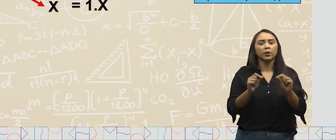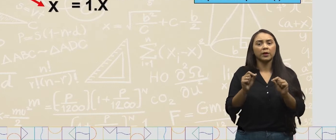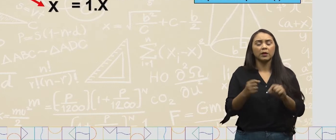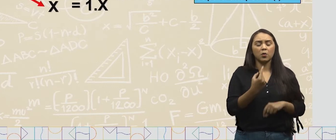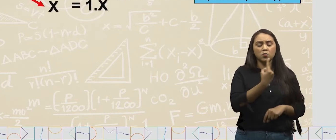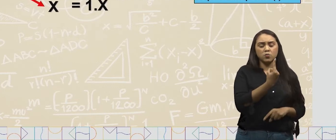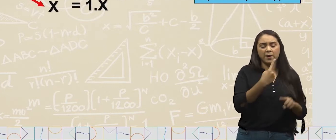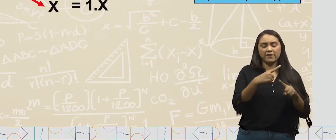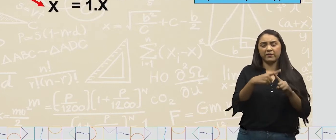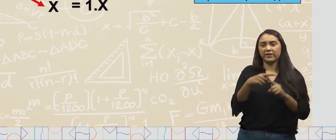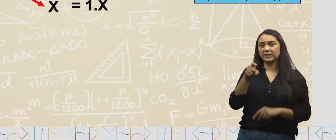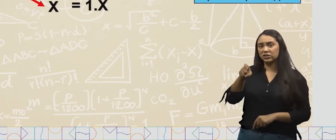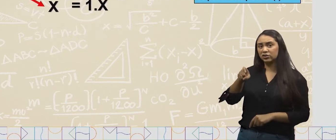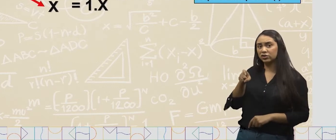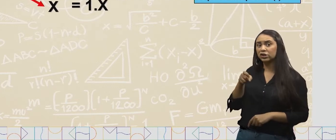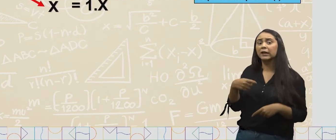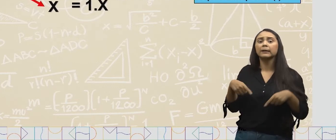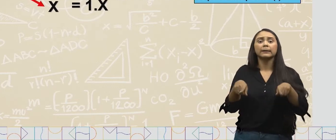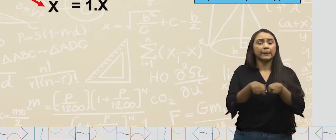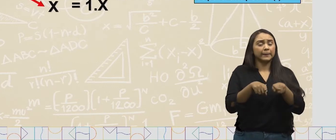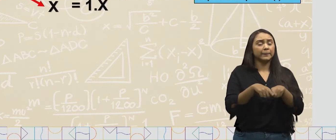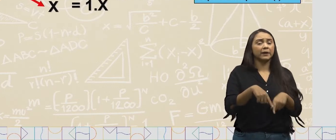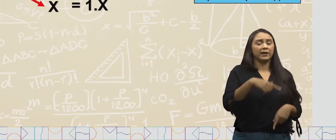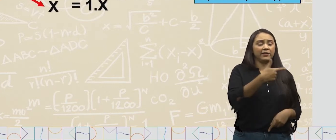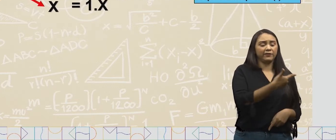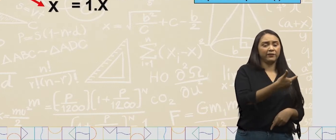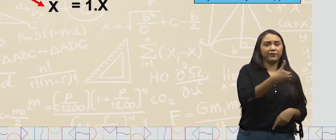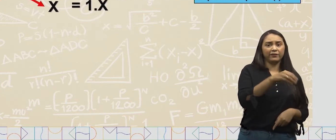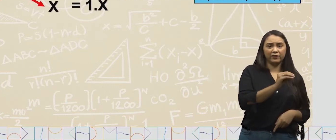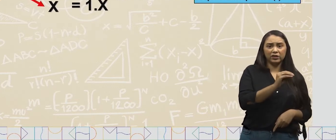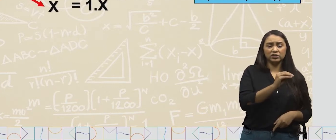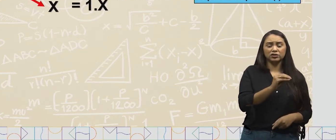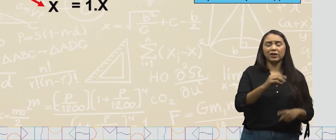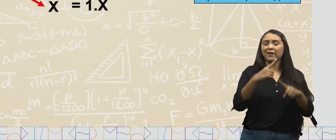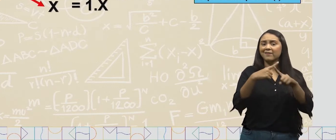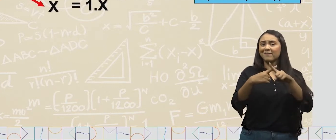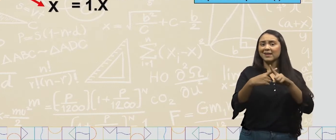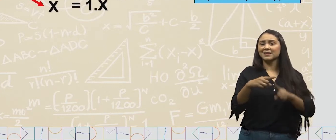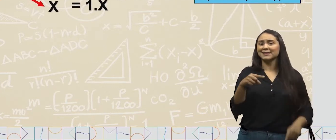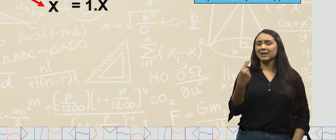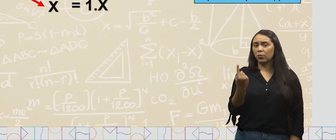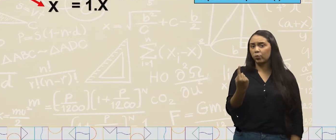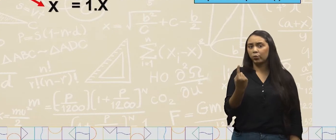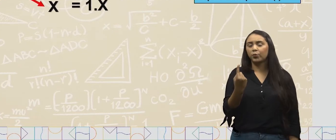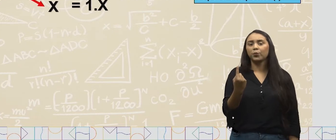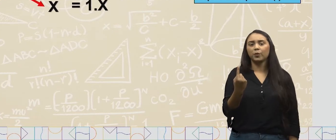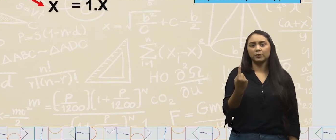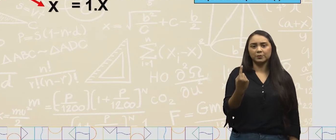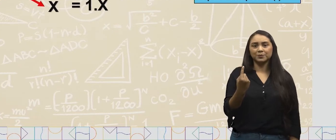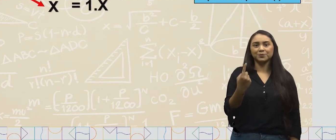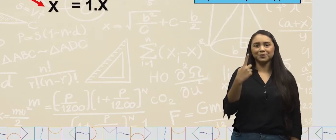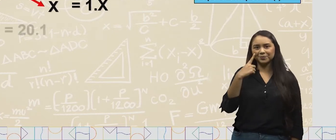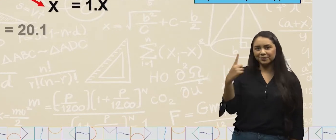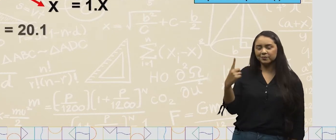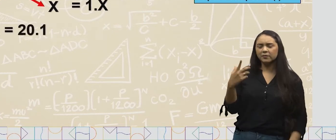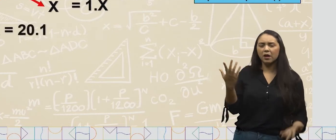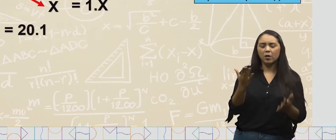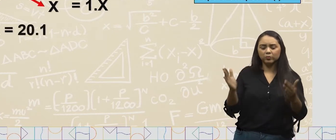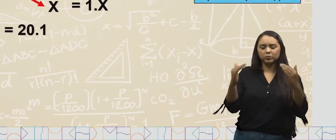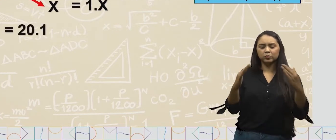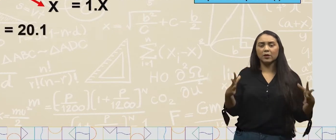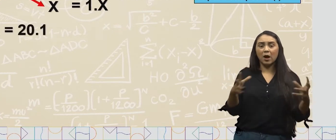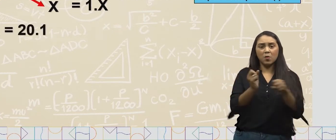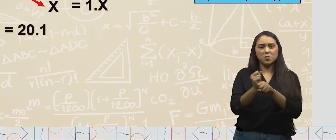vezes x e 20 vezes 1. Vamos colocar aí. Temos a nossa